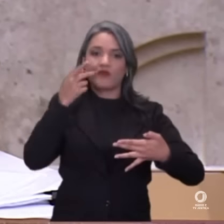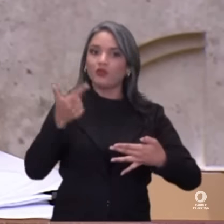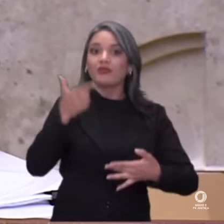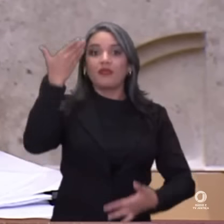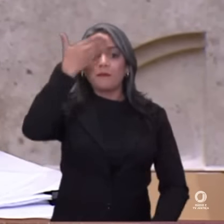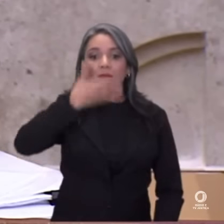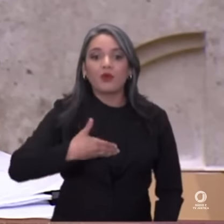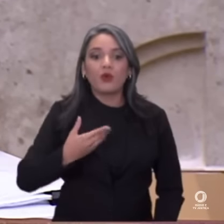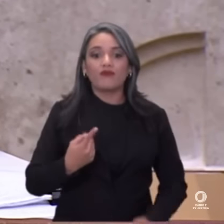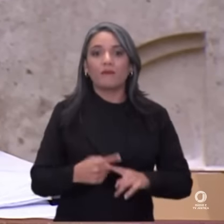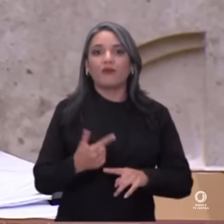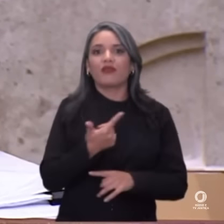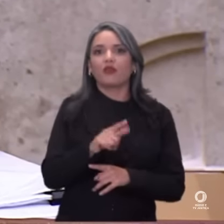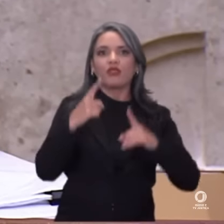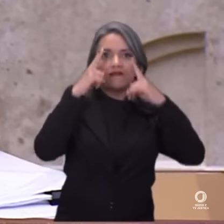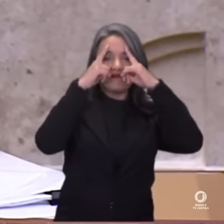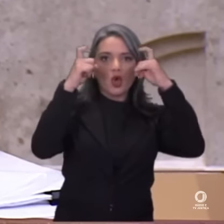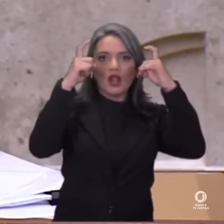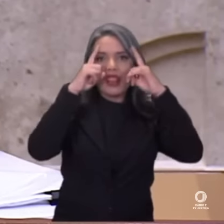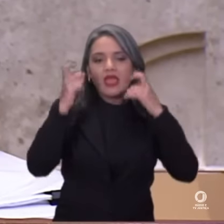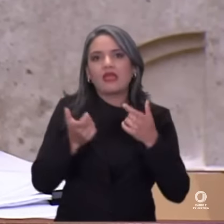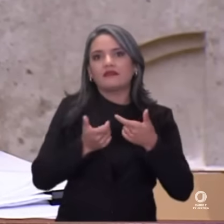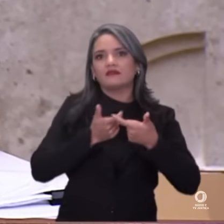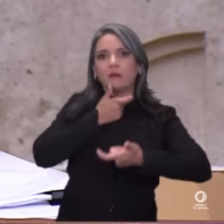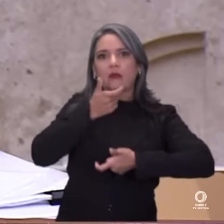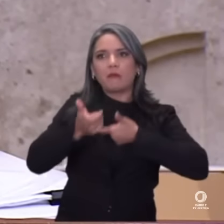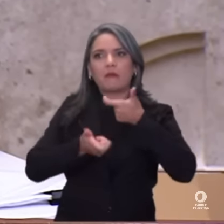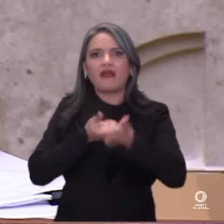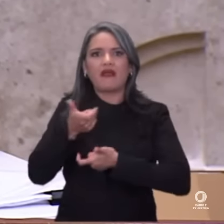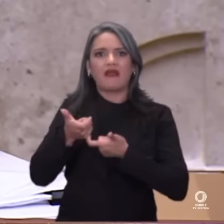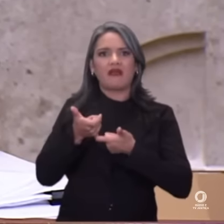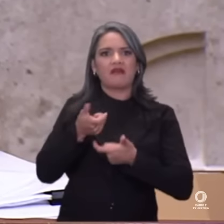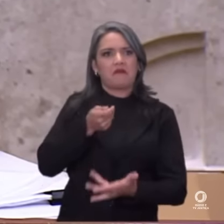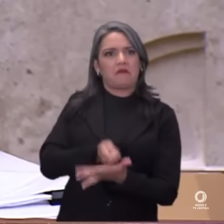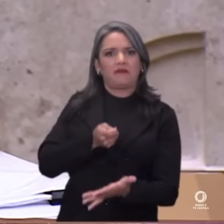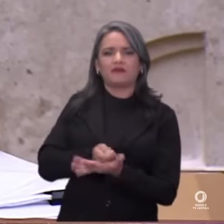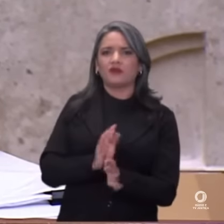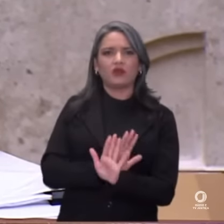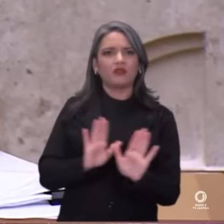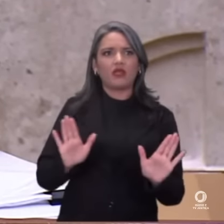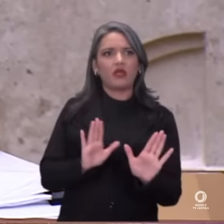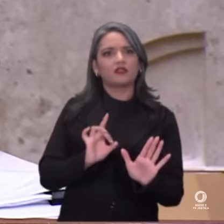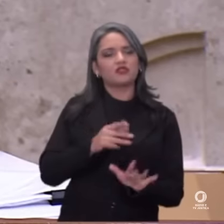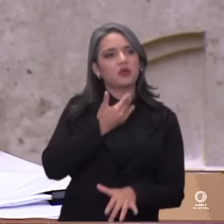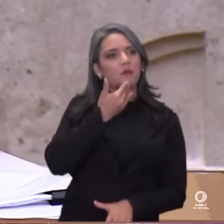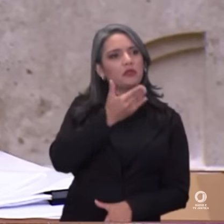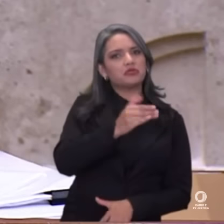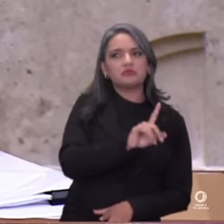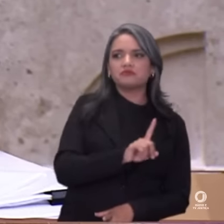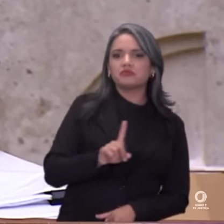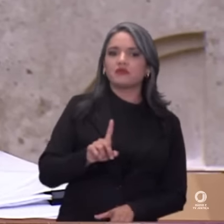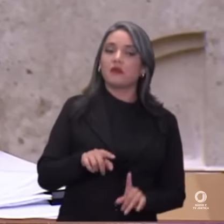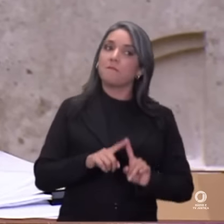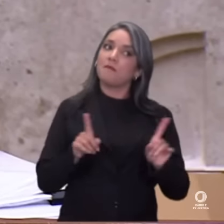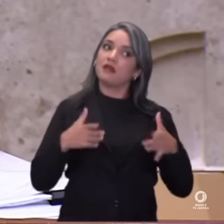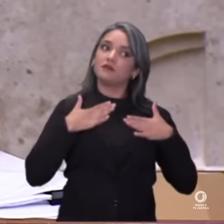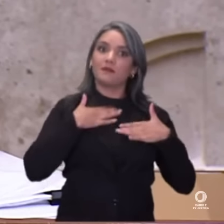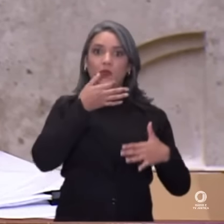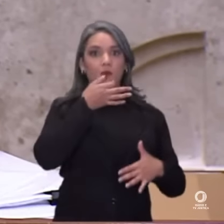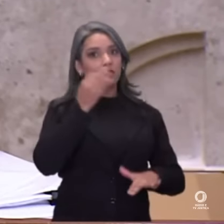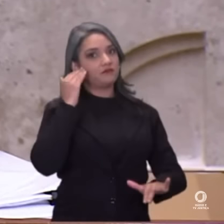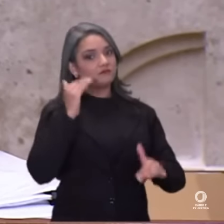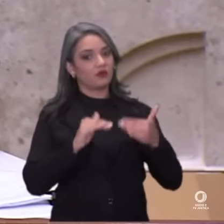tratada com violência, que a abordagem não foi rude. E isso, na minha visão, não está em jogo. O que está em jogo é saber se